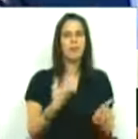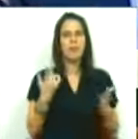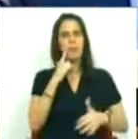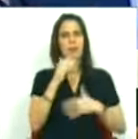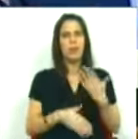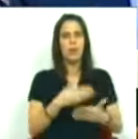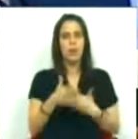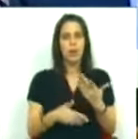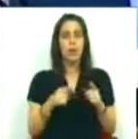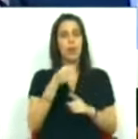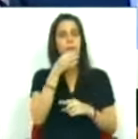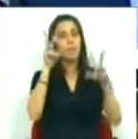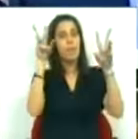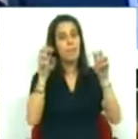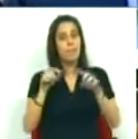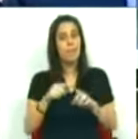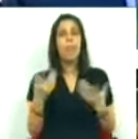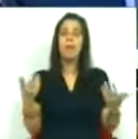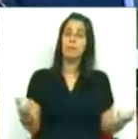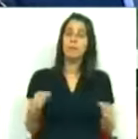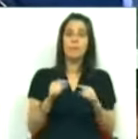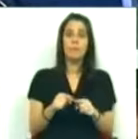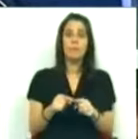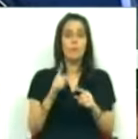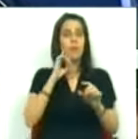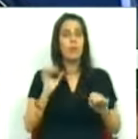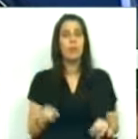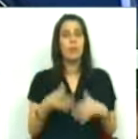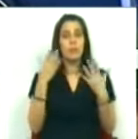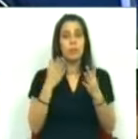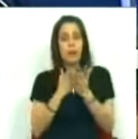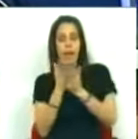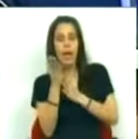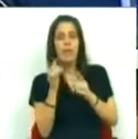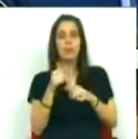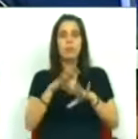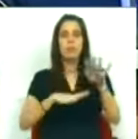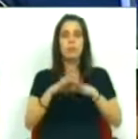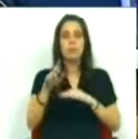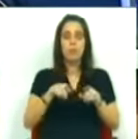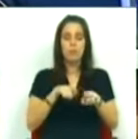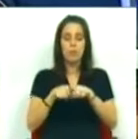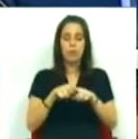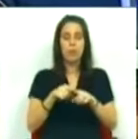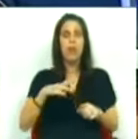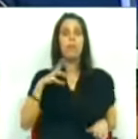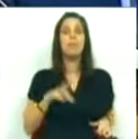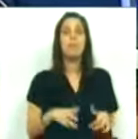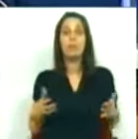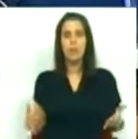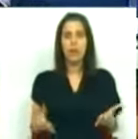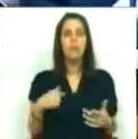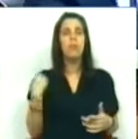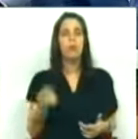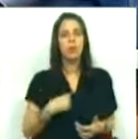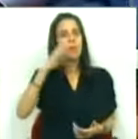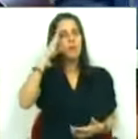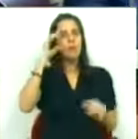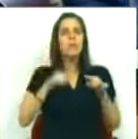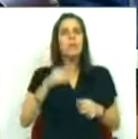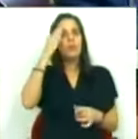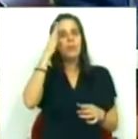fundamental continuarmos a destacar esta matéria. E uma vez que este é um dos principais eixos da ação da política externa portuguesa, todos estamos